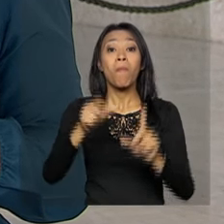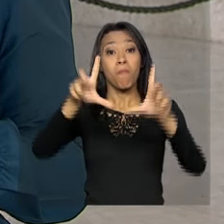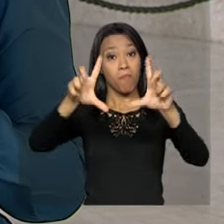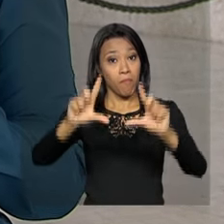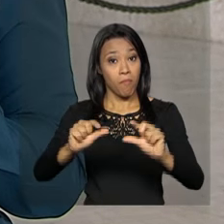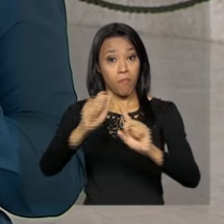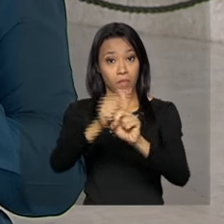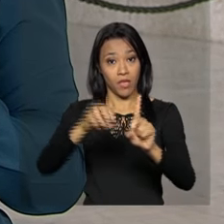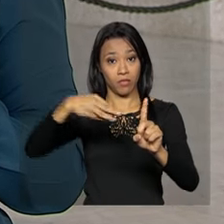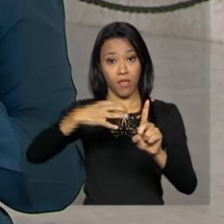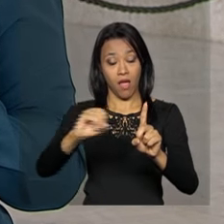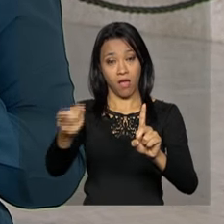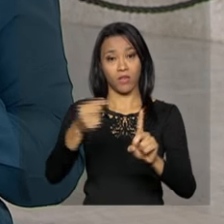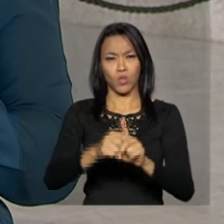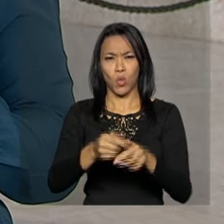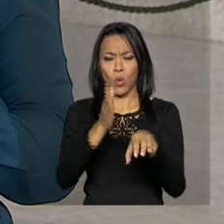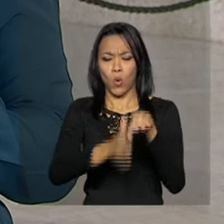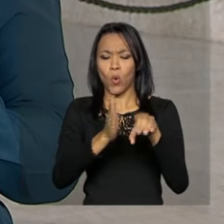do tomate caiu